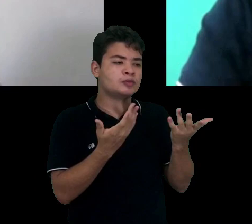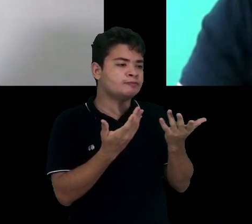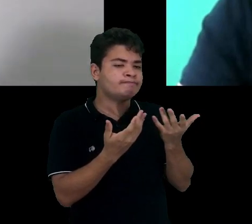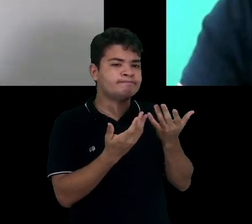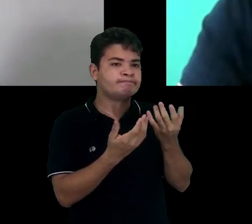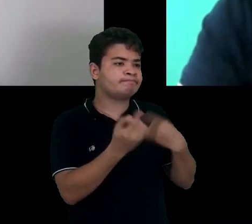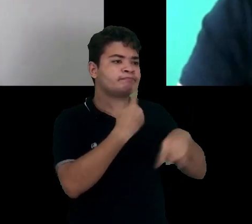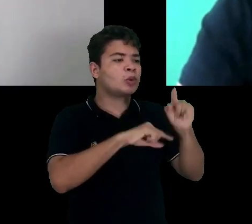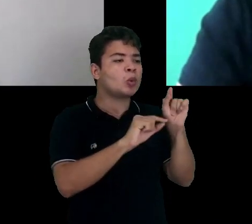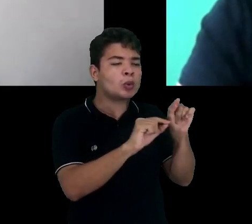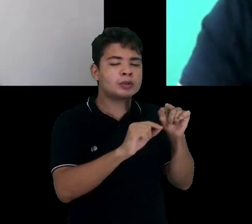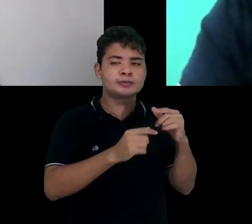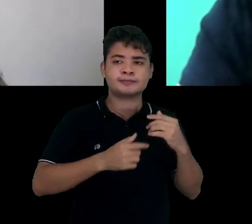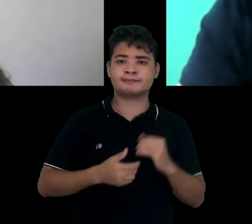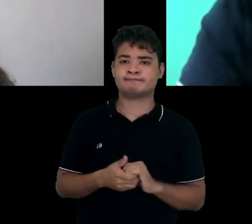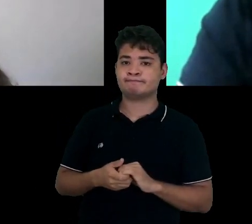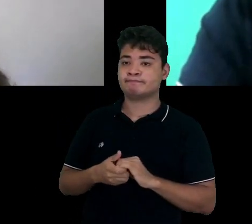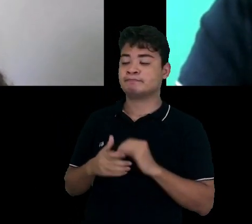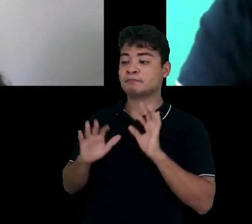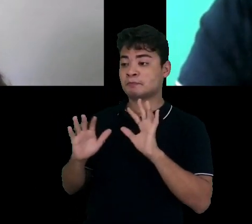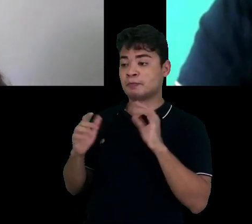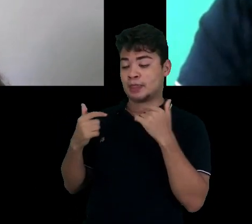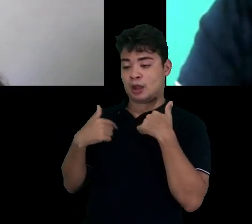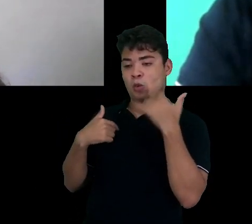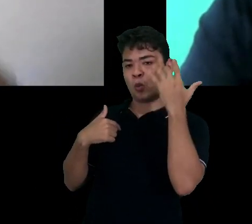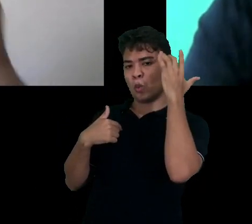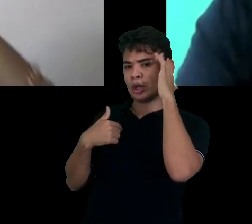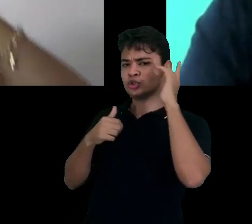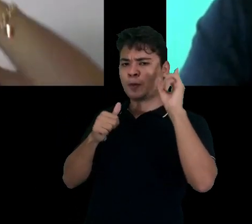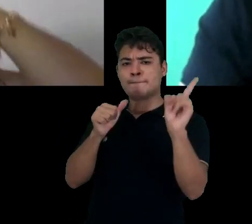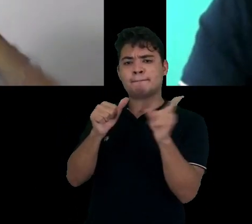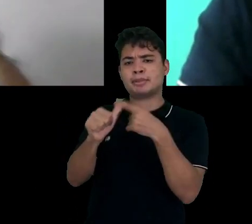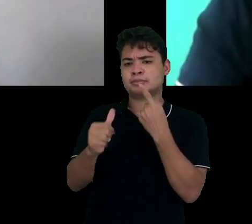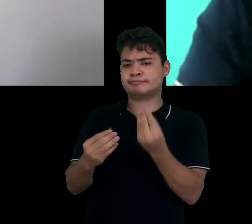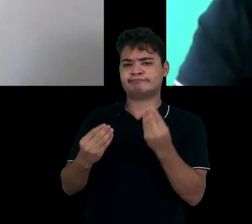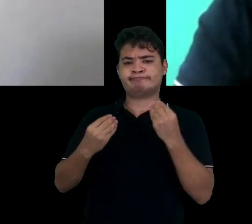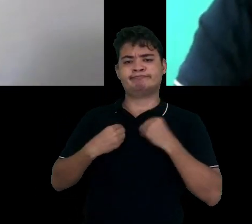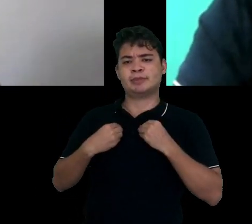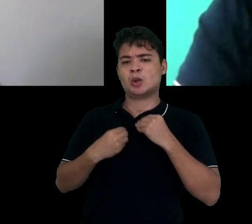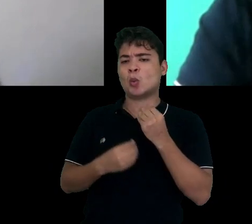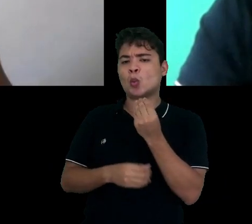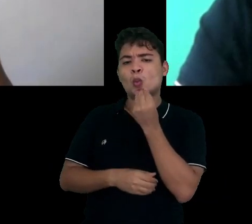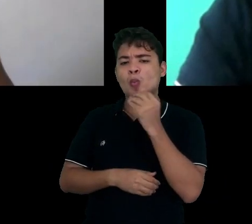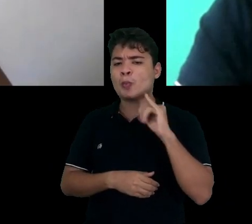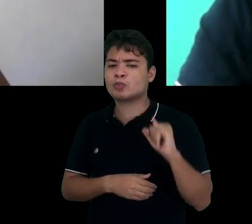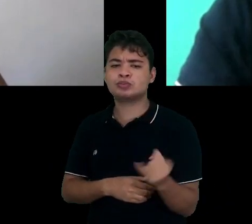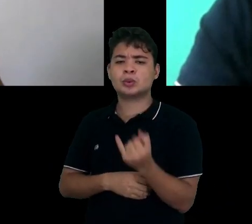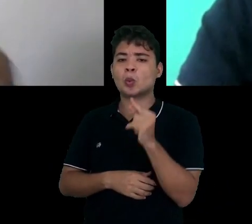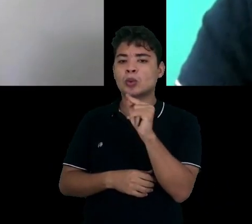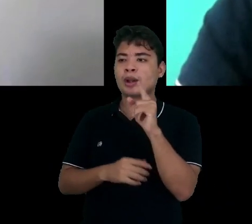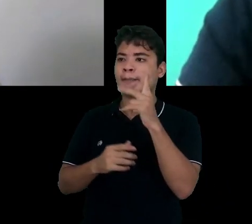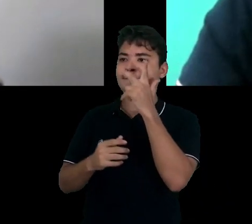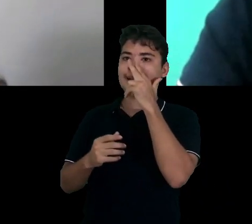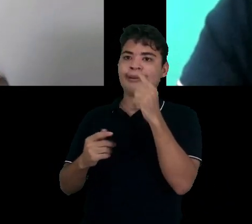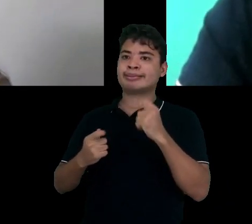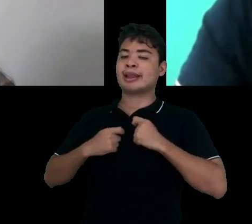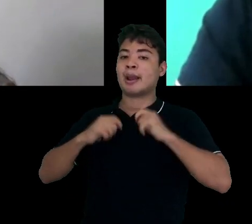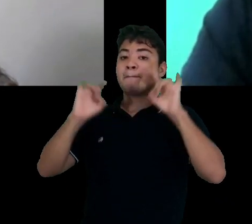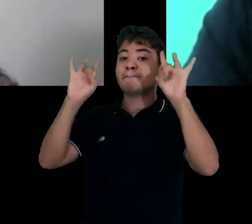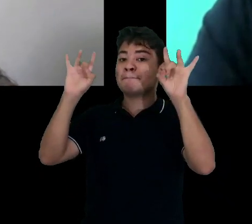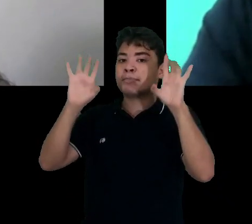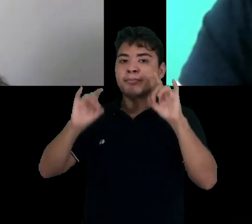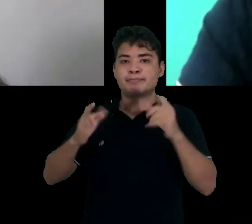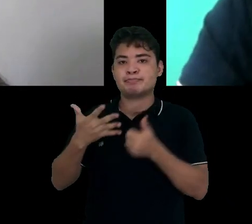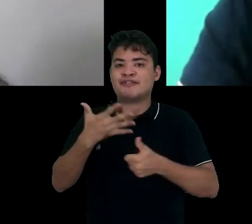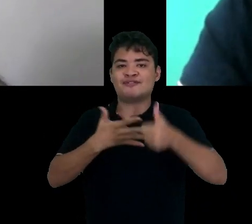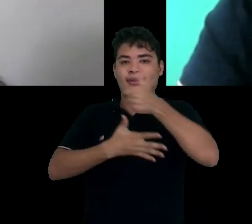aprender novos idiomas? Eu acho assim que a primeira oportunidade é mais um privilégio. A